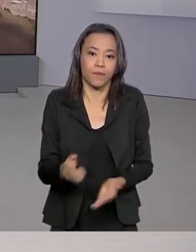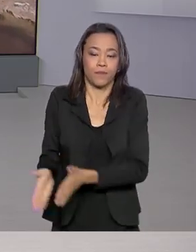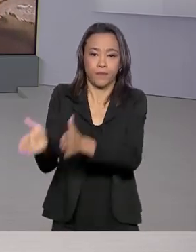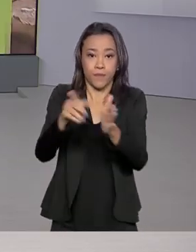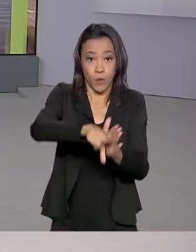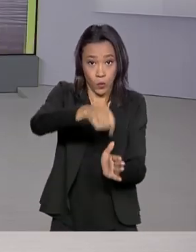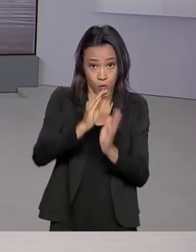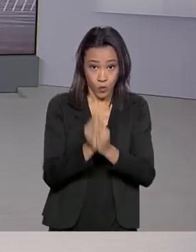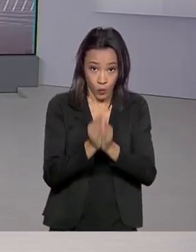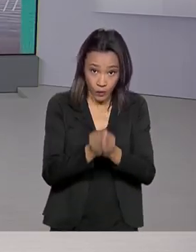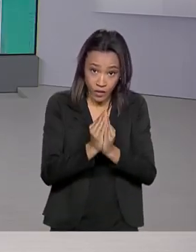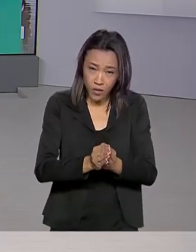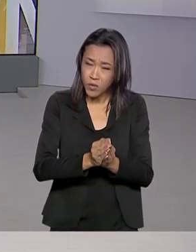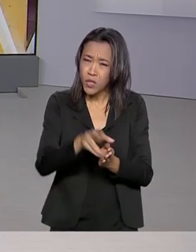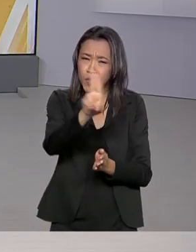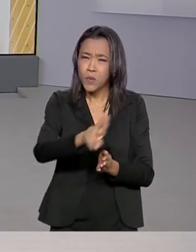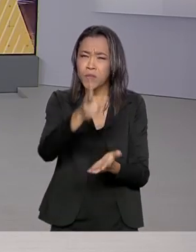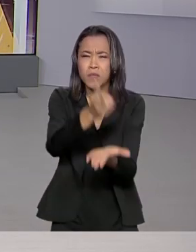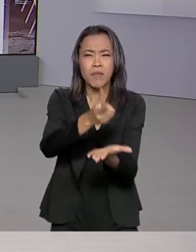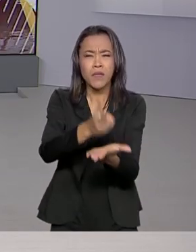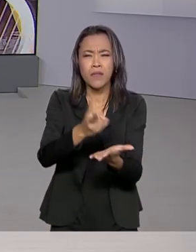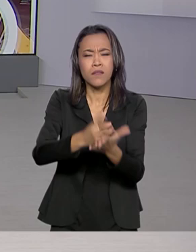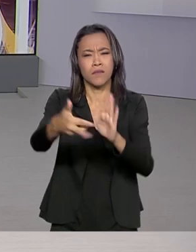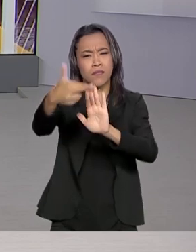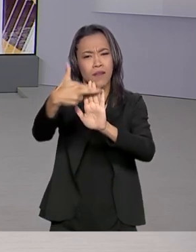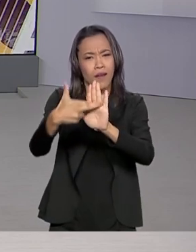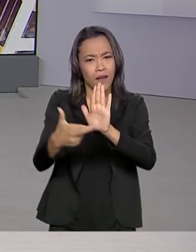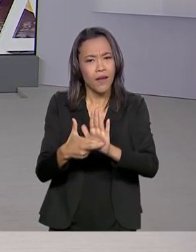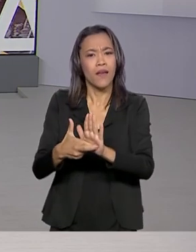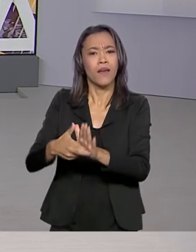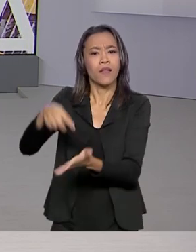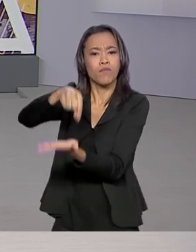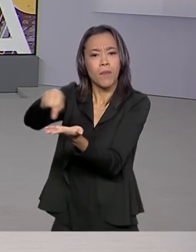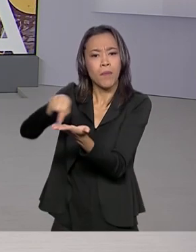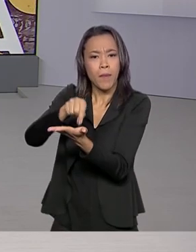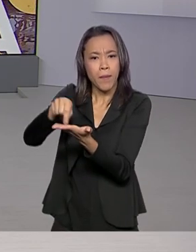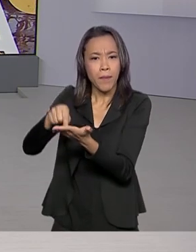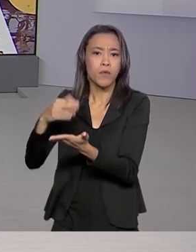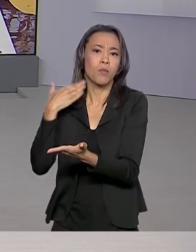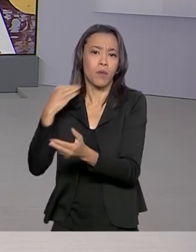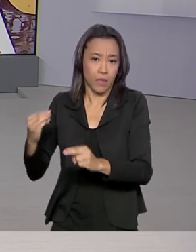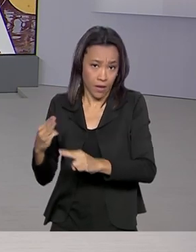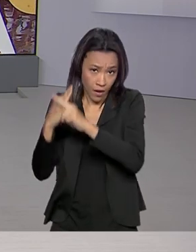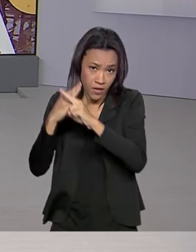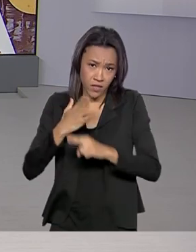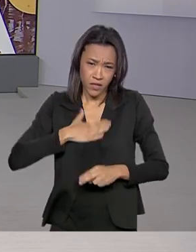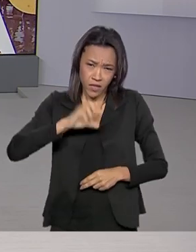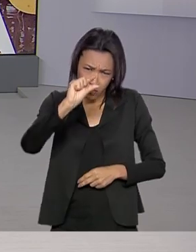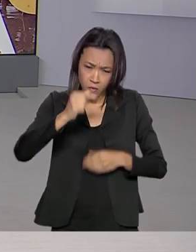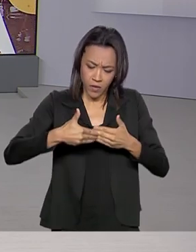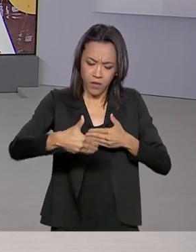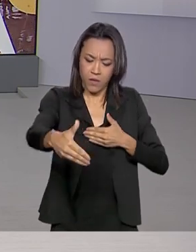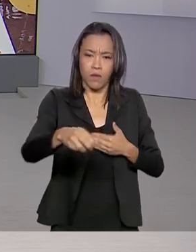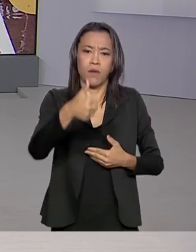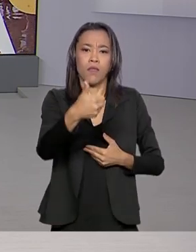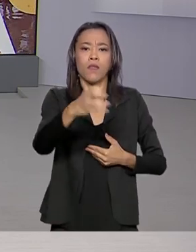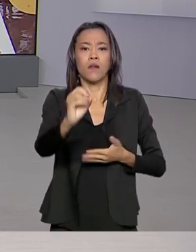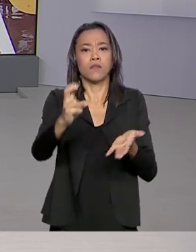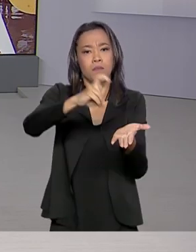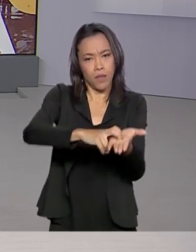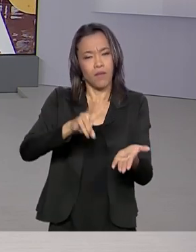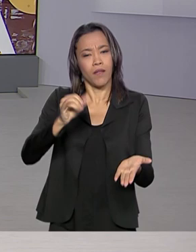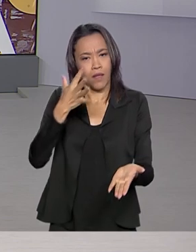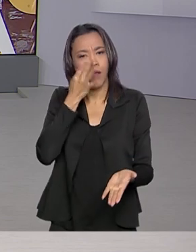sorteio que utiliza o mesmo sistema e os mesmos equipamentos das loterias da Caixa será daqui a pouquinho às 10 horas da manhã e terá a